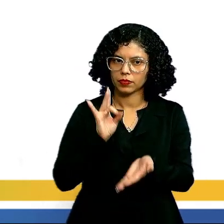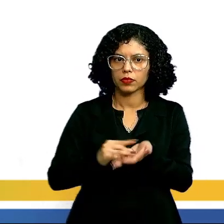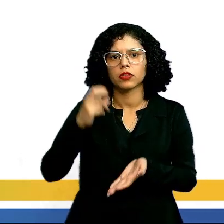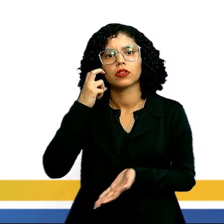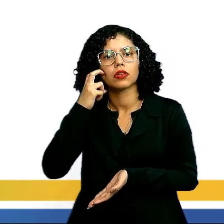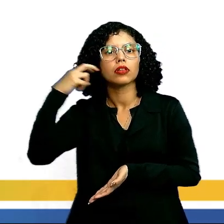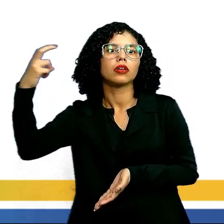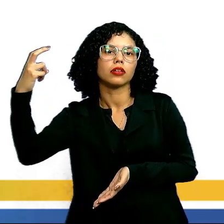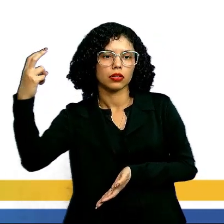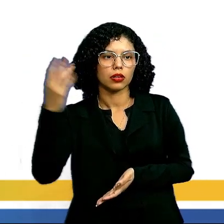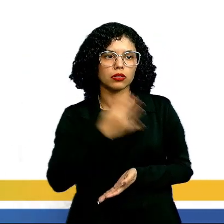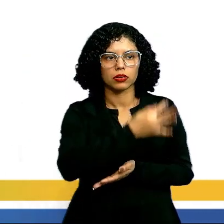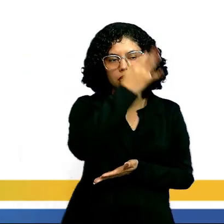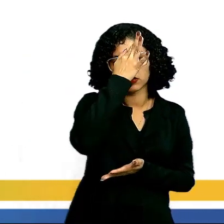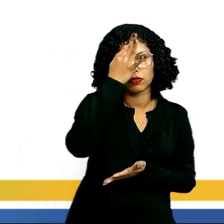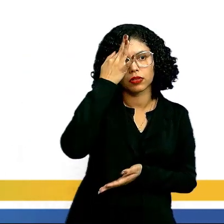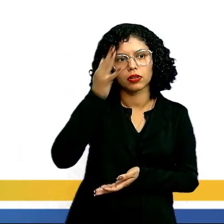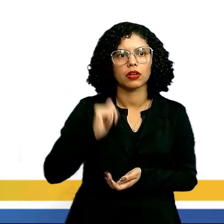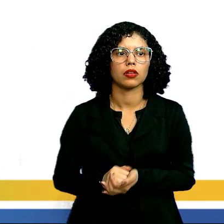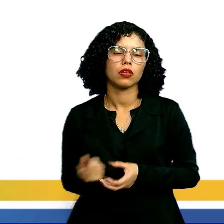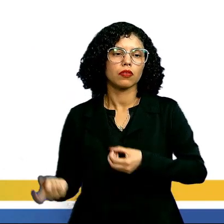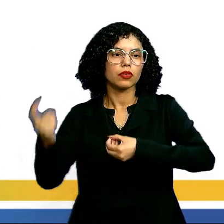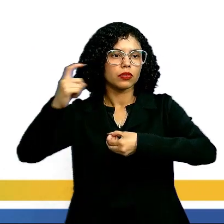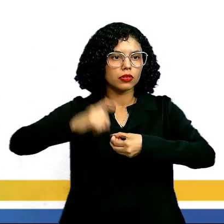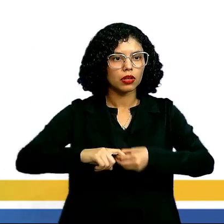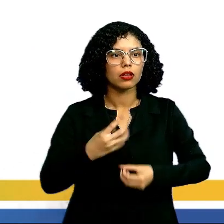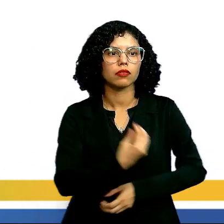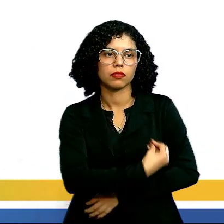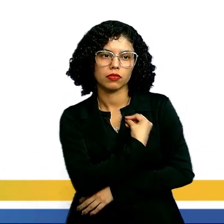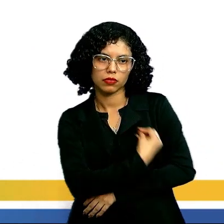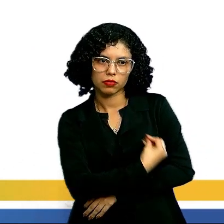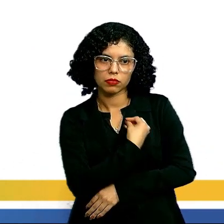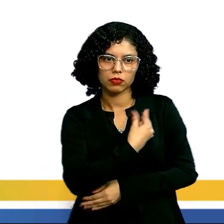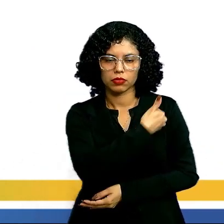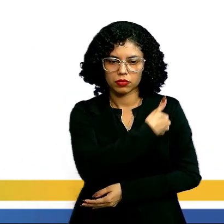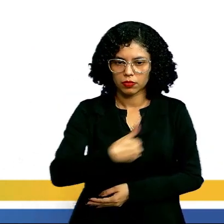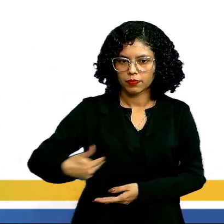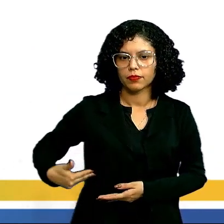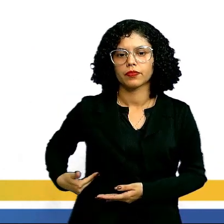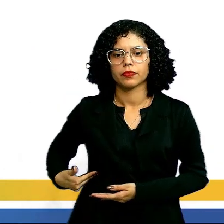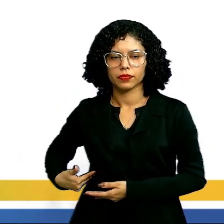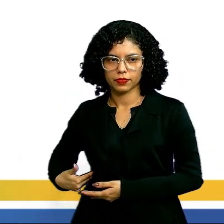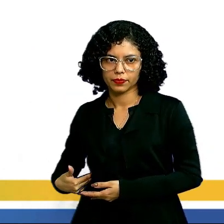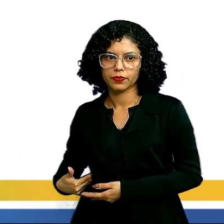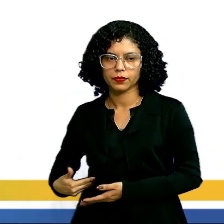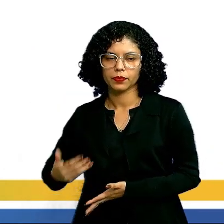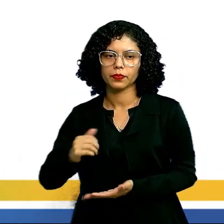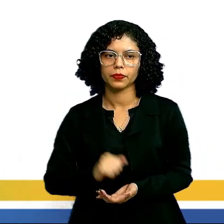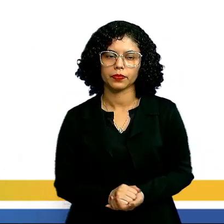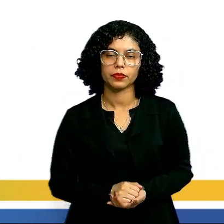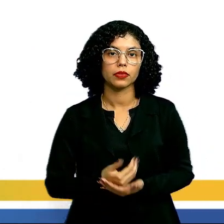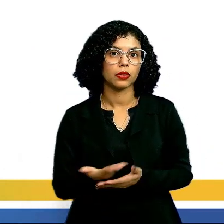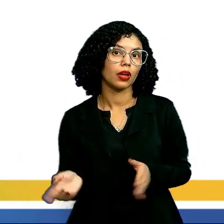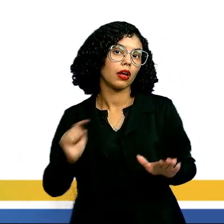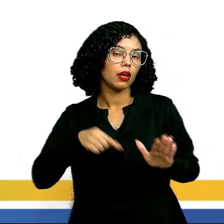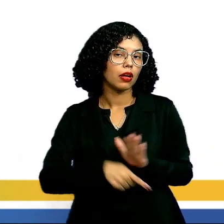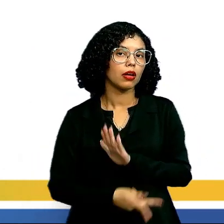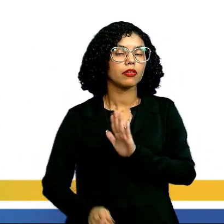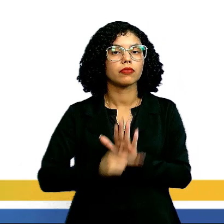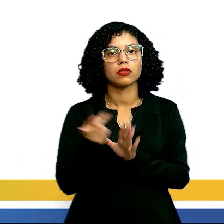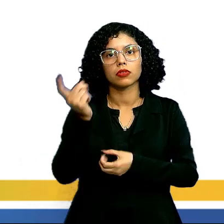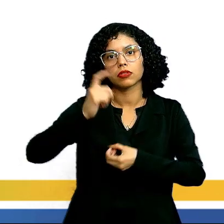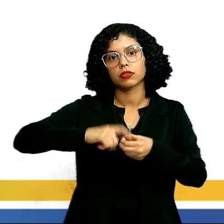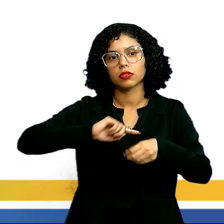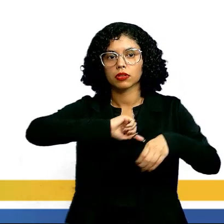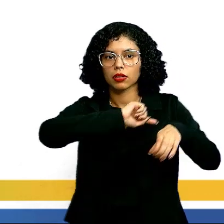como fonte da verdade e da inteligência, o filósofo volta à vida pública, desce